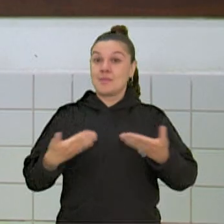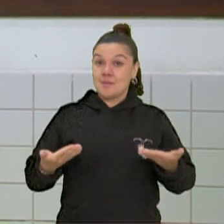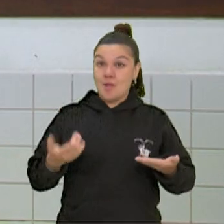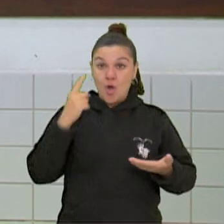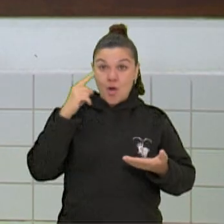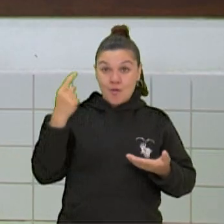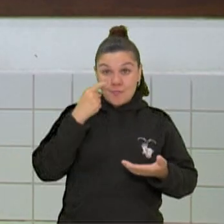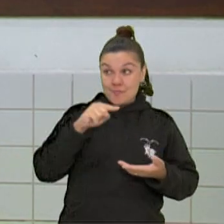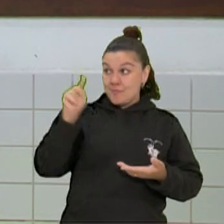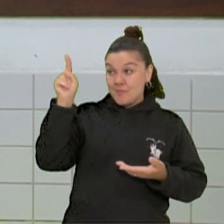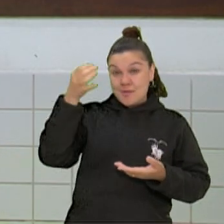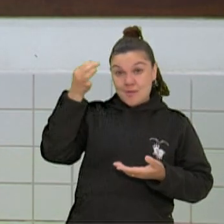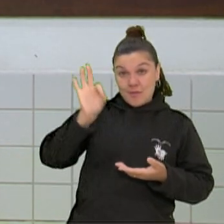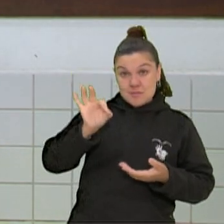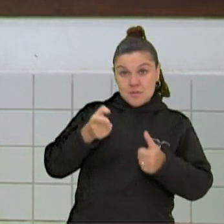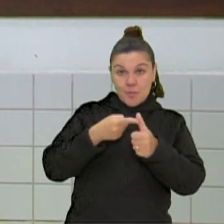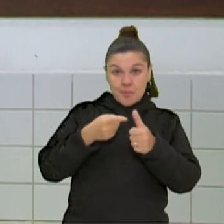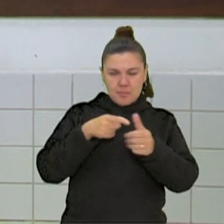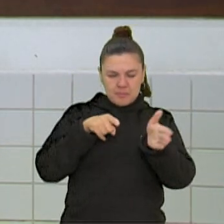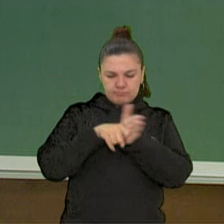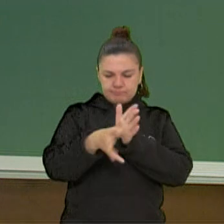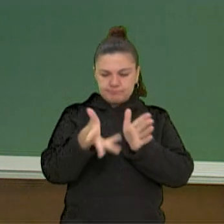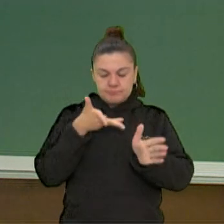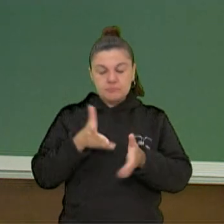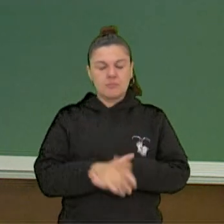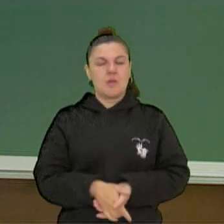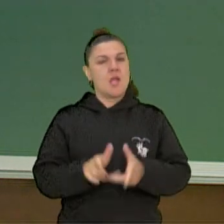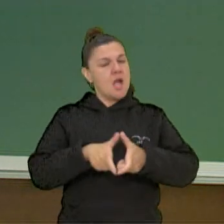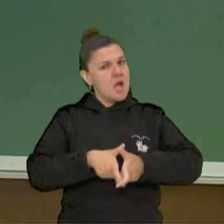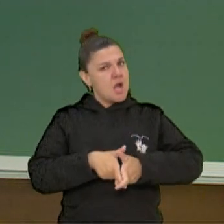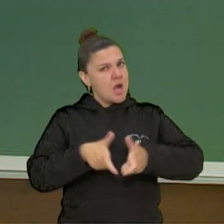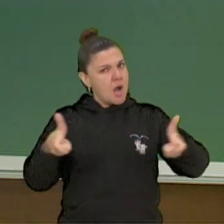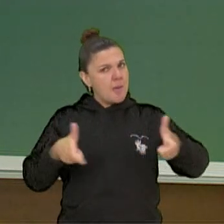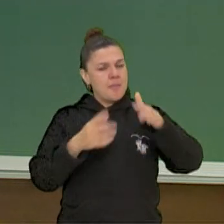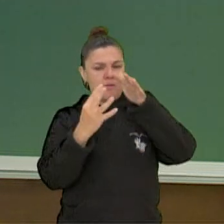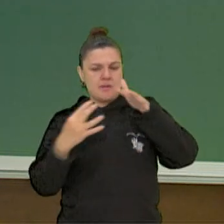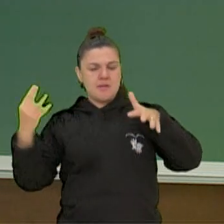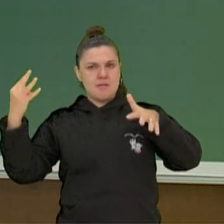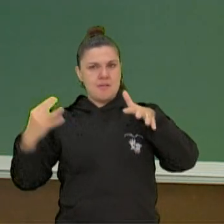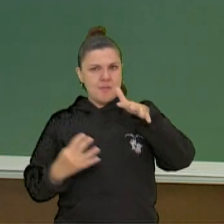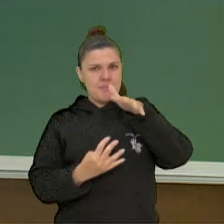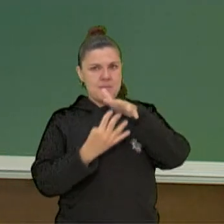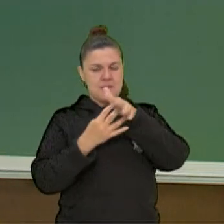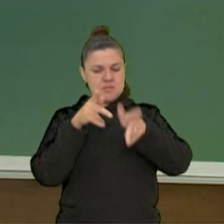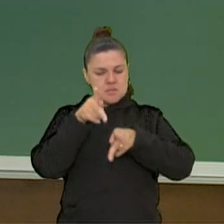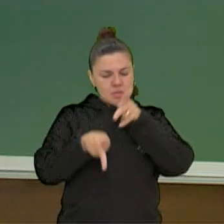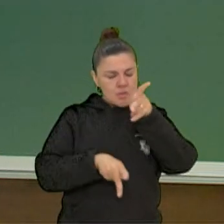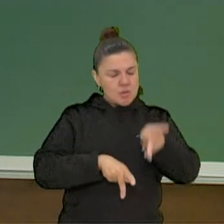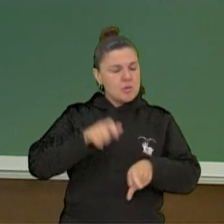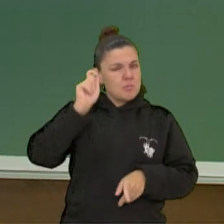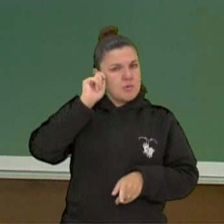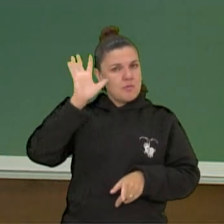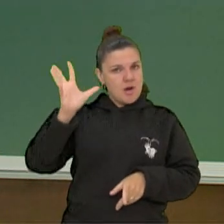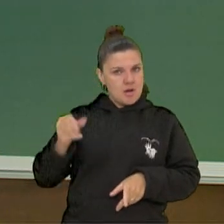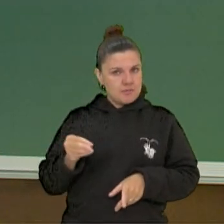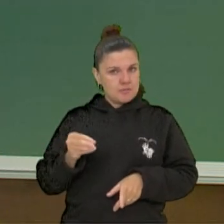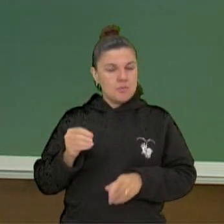Vamos lá então, pessoal, correção do nosso primeiro questionário. A maior parte das migrações da população africana é